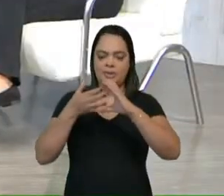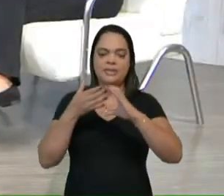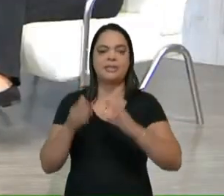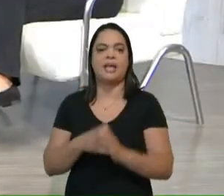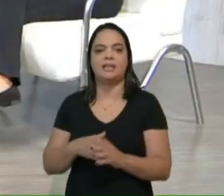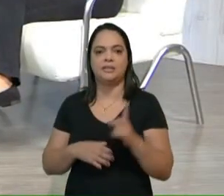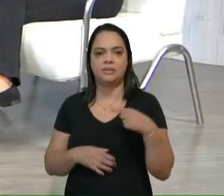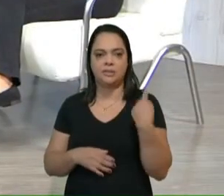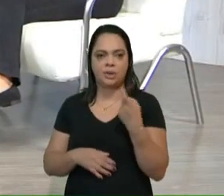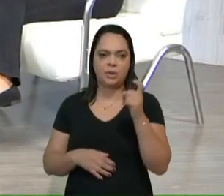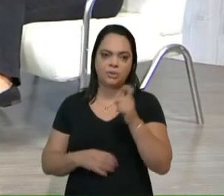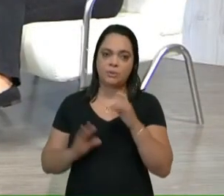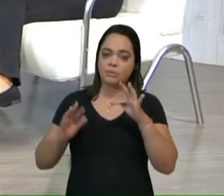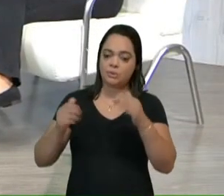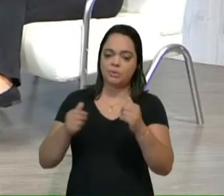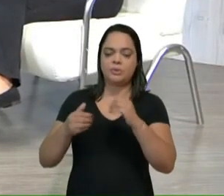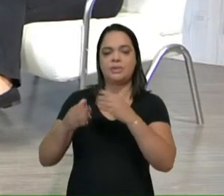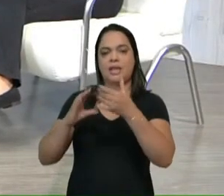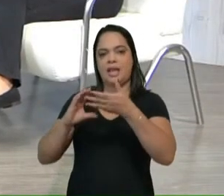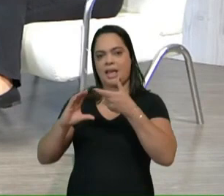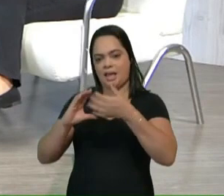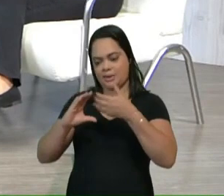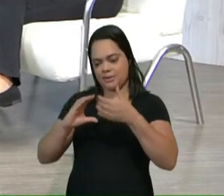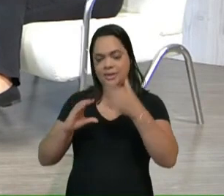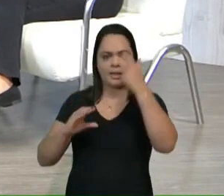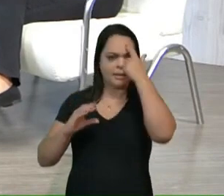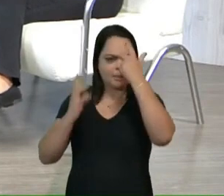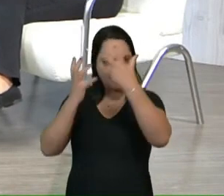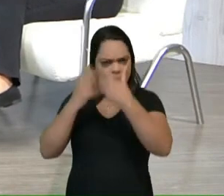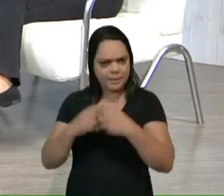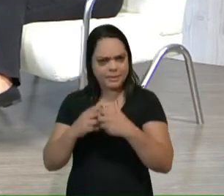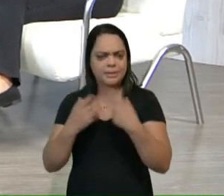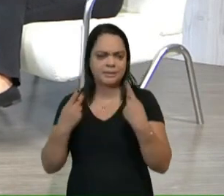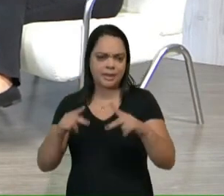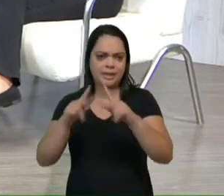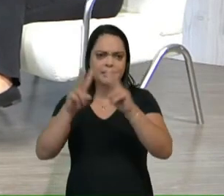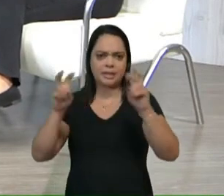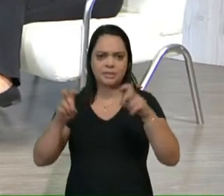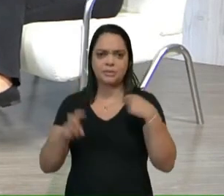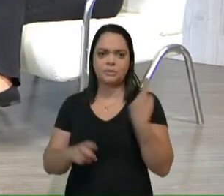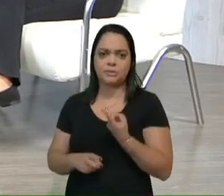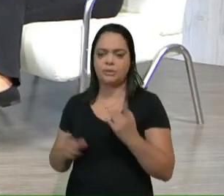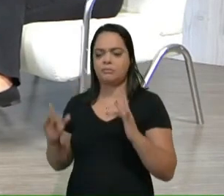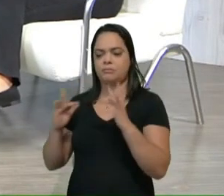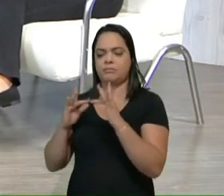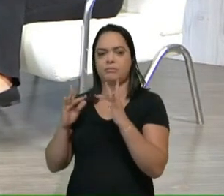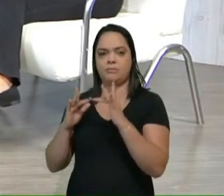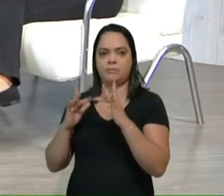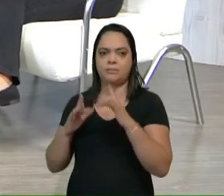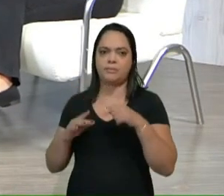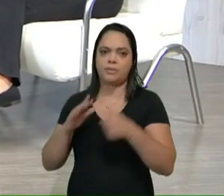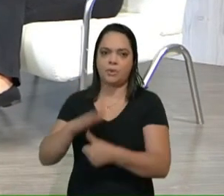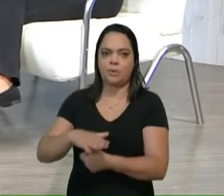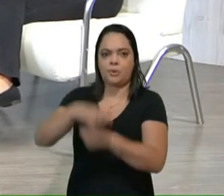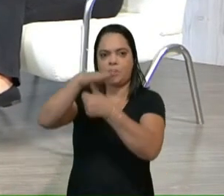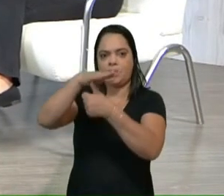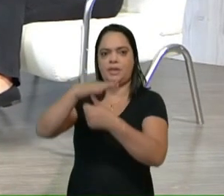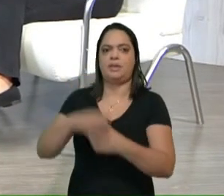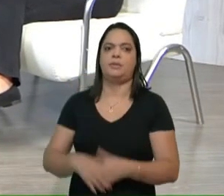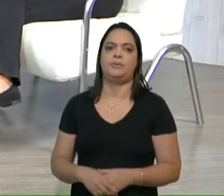raros E aí pensando nisso né e força a essa causa Nós entramos em contato com o nosso reitor